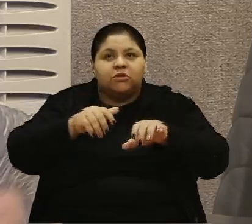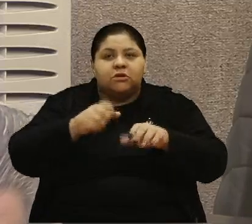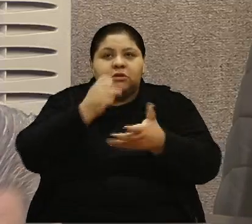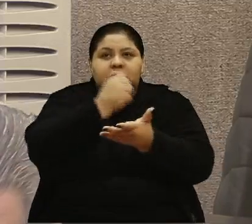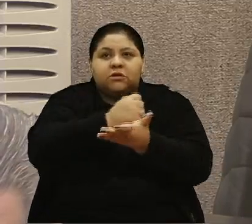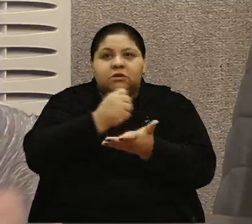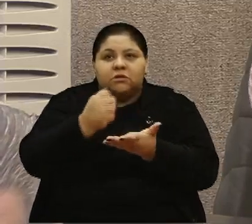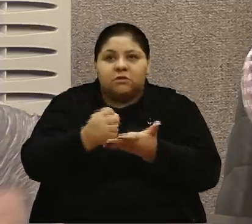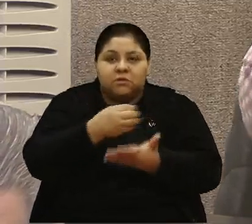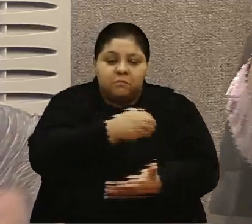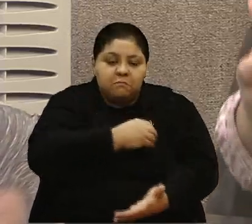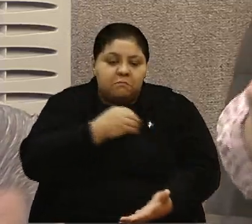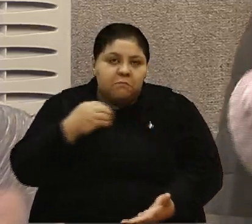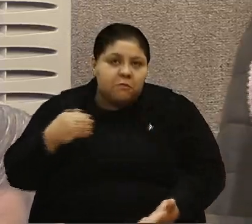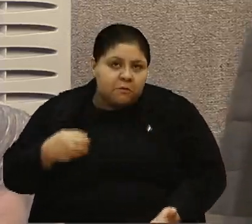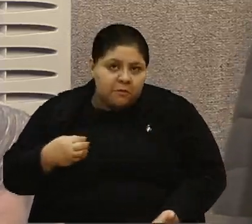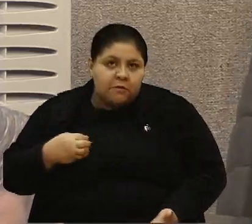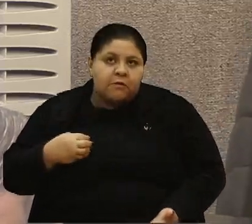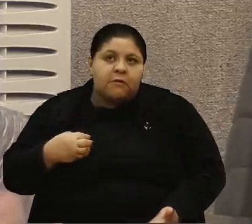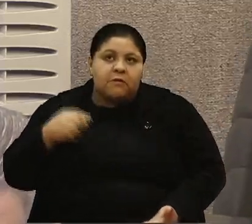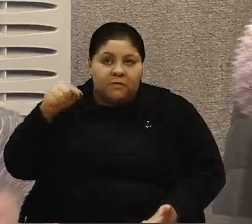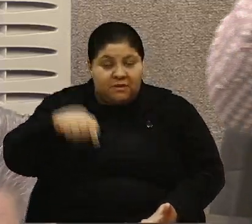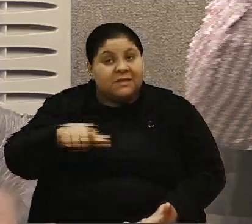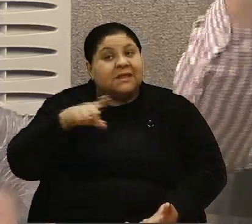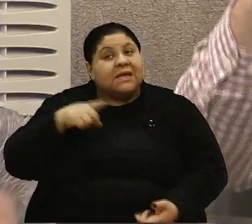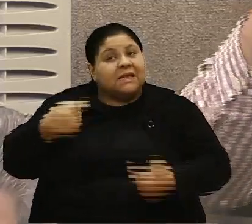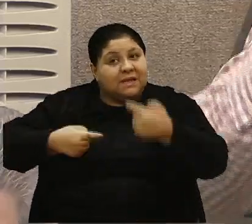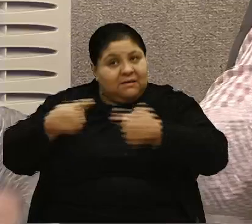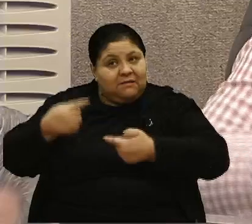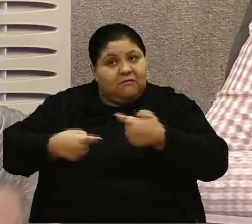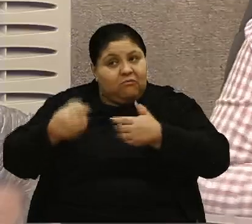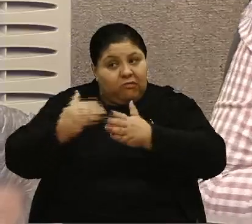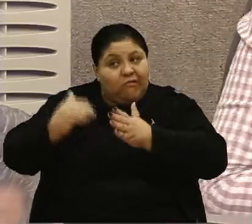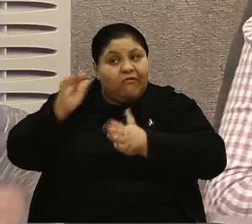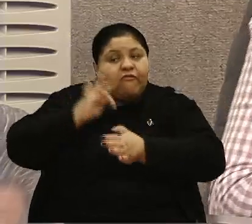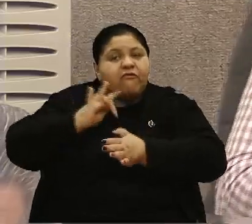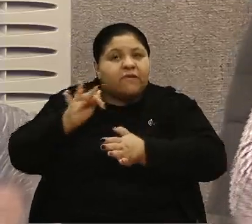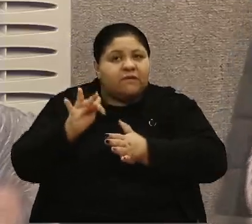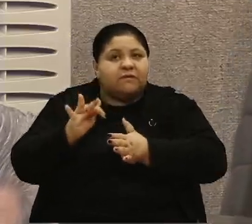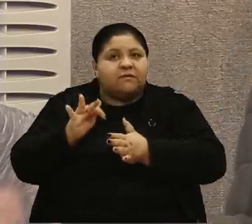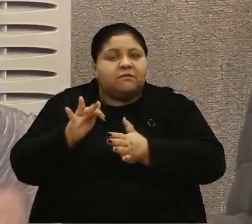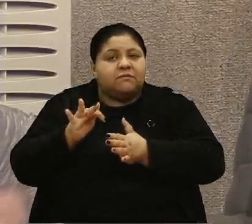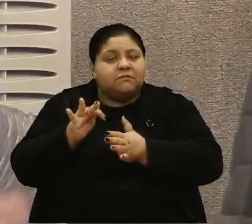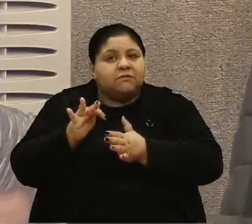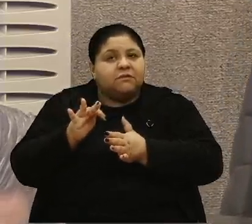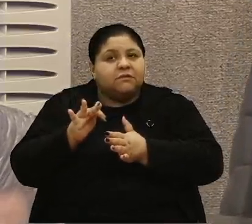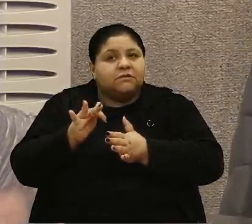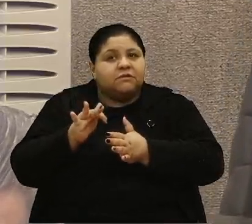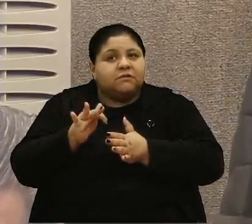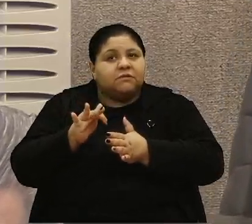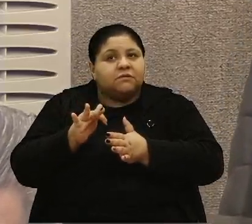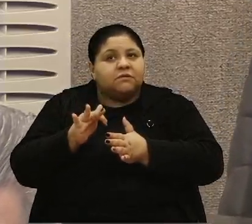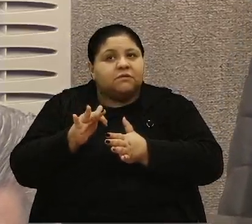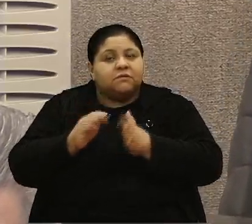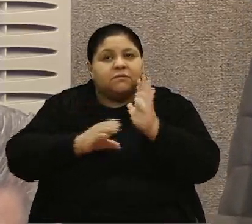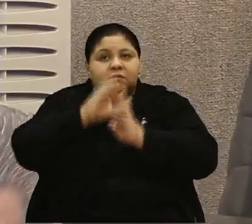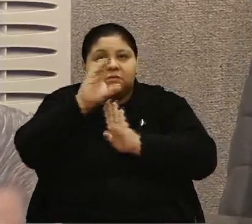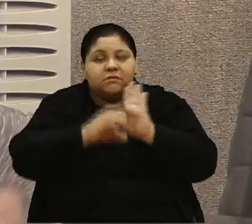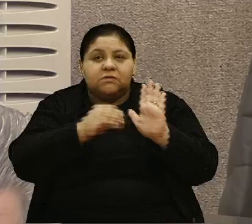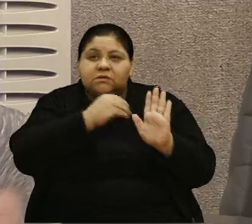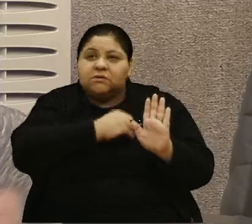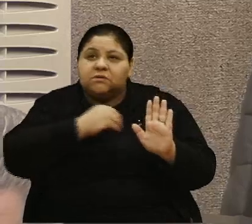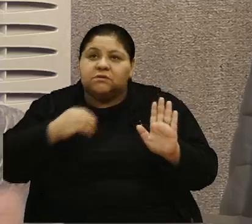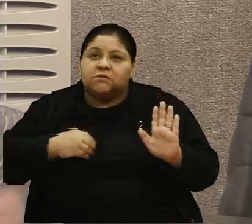para médicos, e o grande fator que aqui a gente tem que debater, isso a nível federal, inclusive, é o aspecto de a carreira dos médicos acaba estando muitas